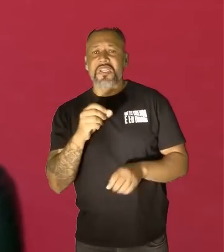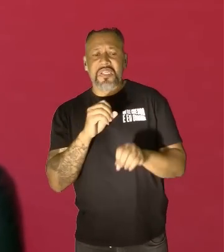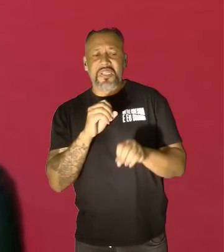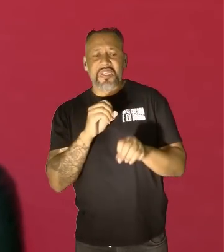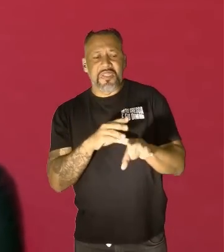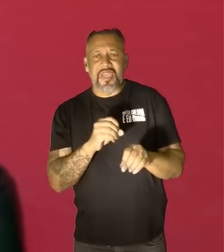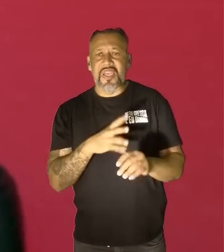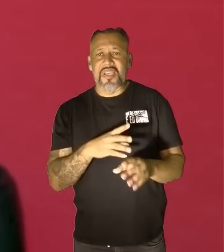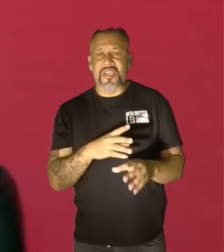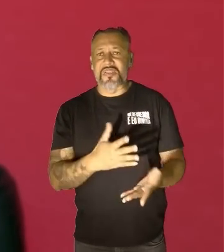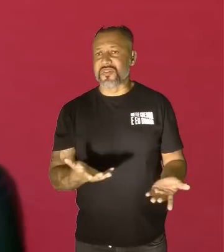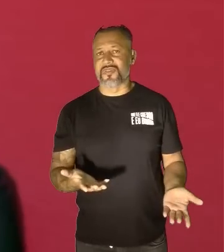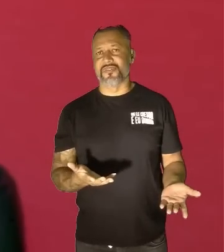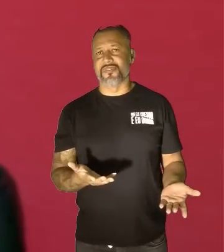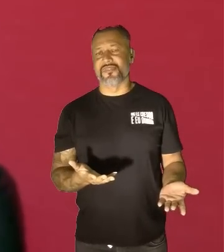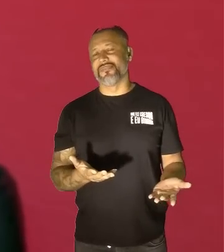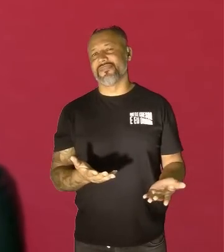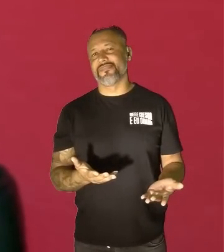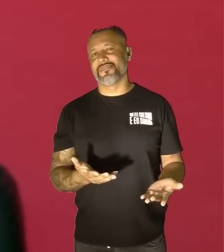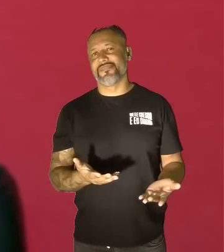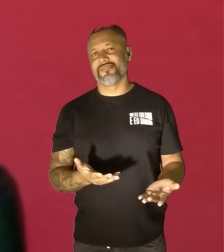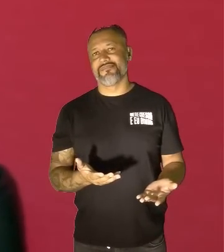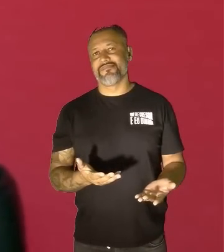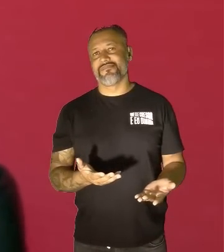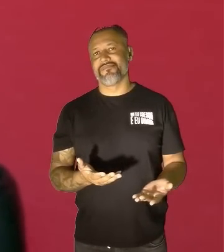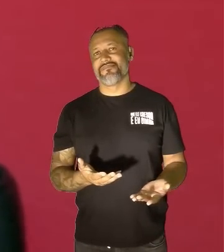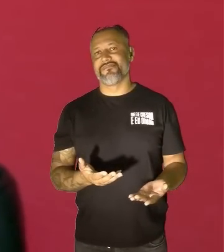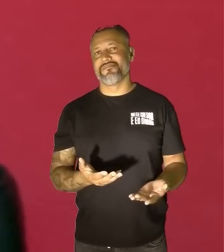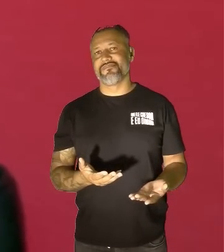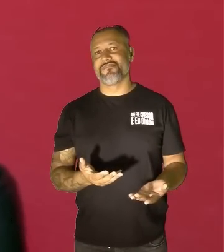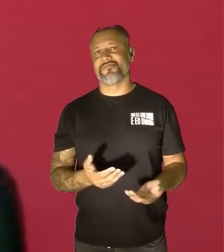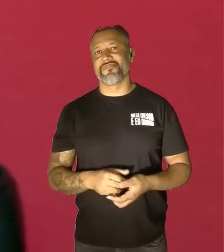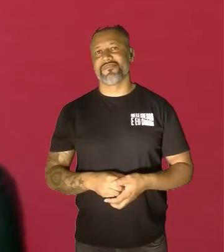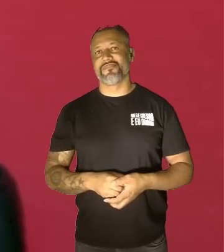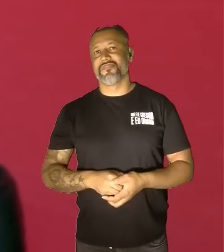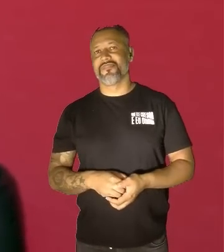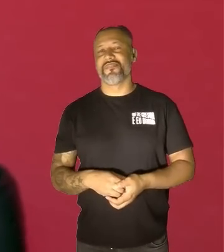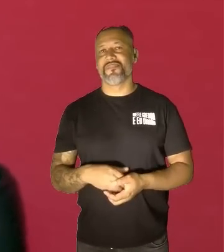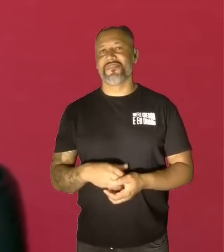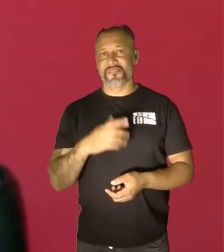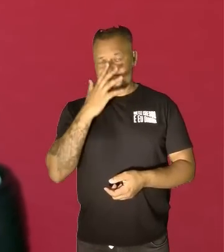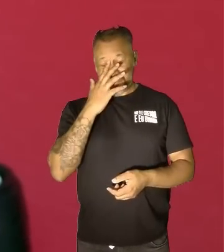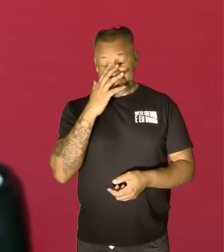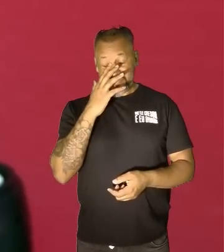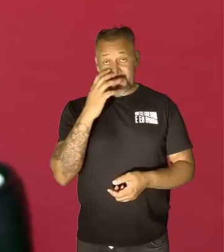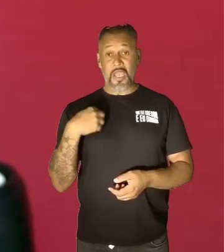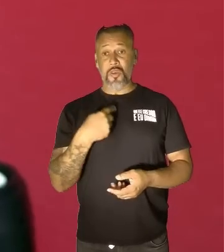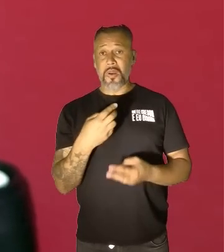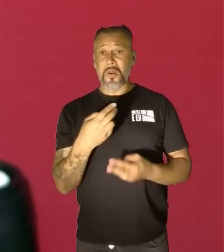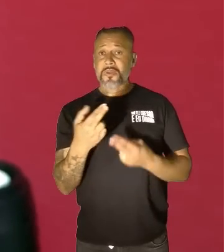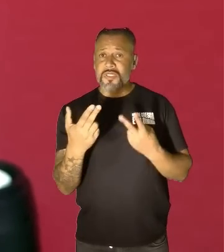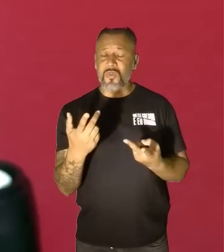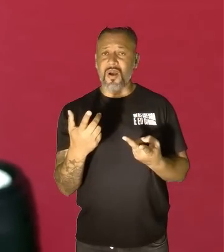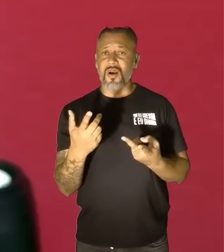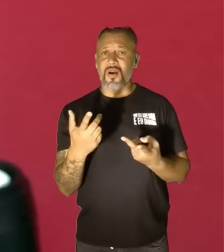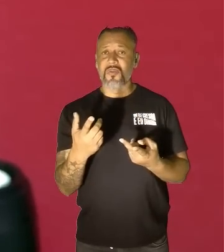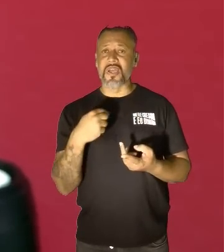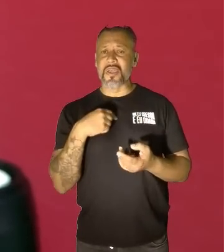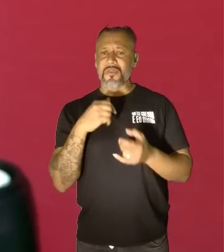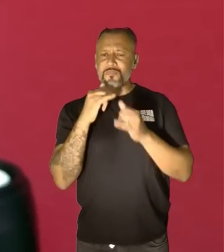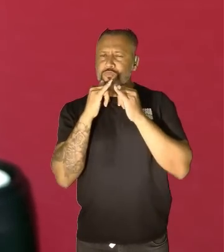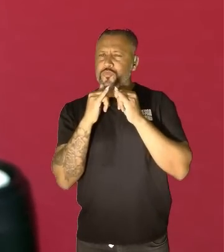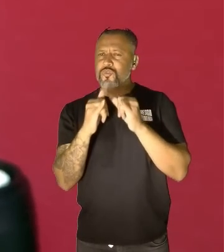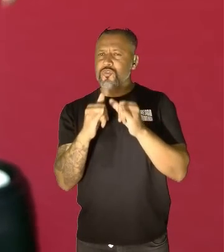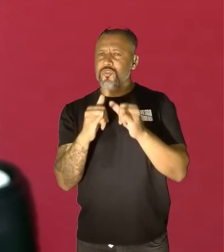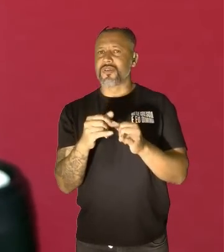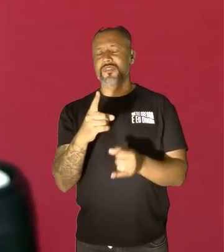eu quero dizer uma coisa para você, se você não tiver relacionamento com Deus, não é nada. E eu quero dizer isso para você aqui hoje, porque talvez ninguém nunca tenha te dito,